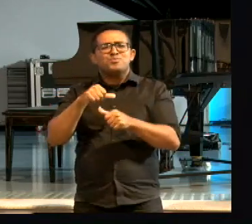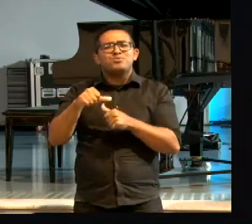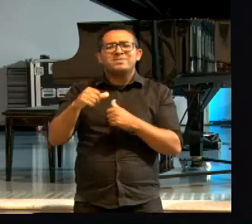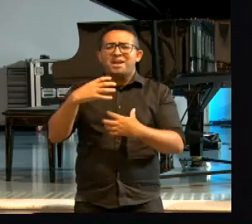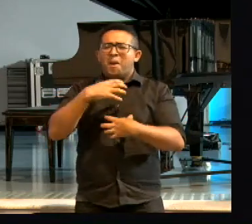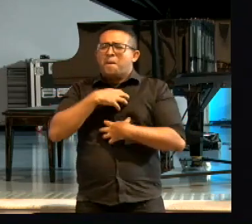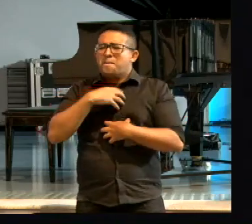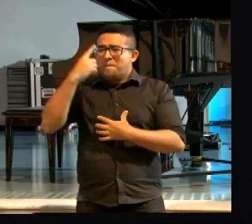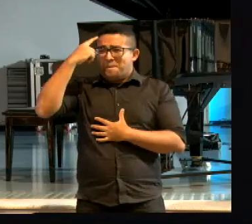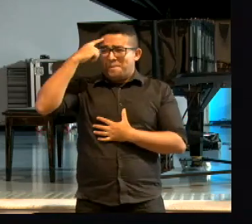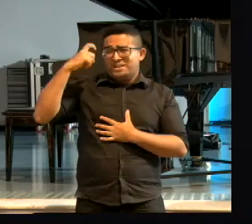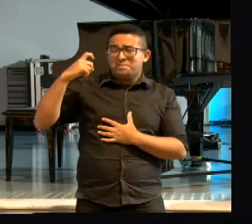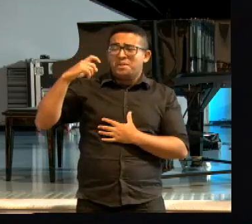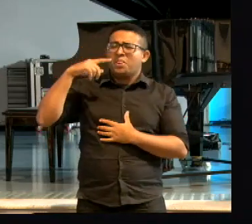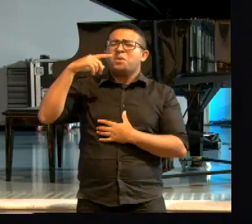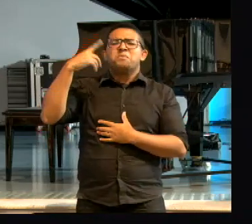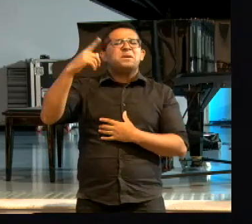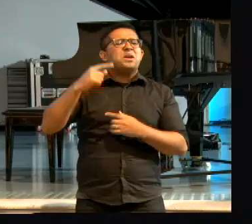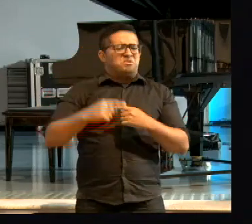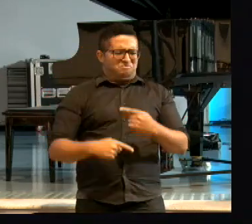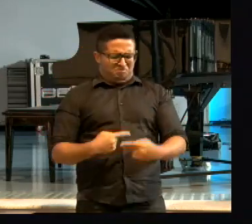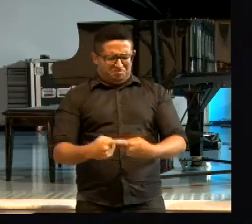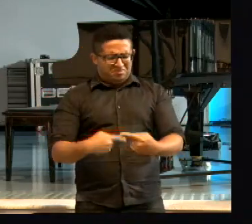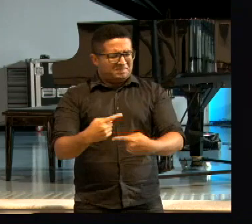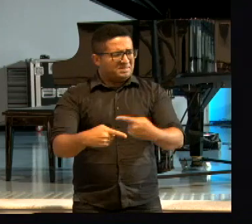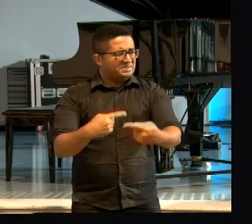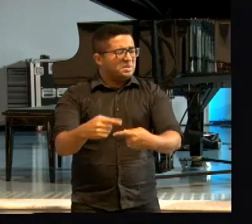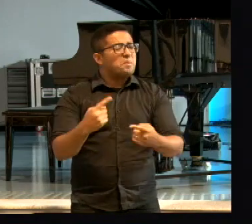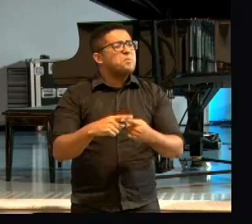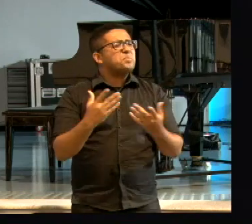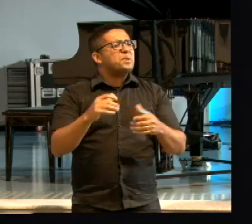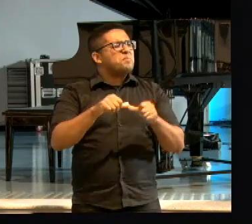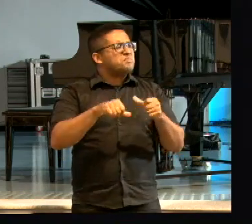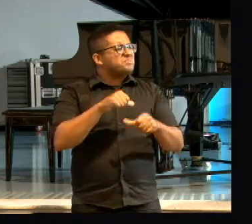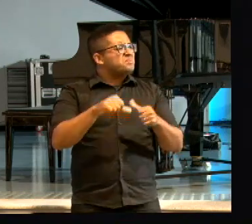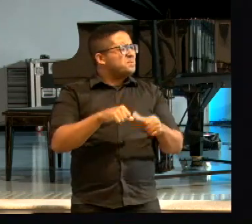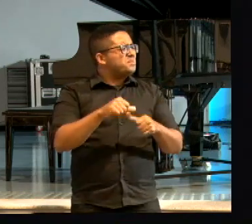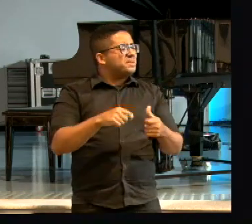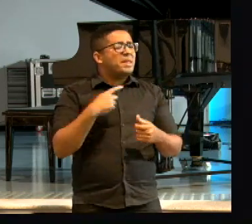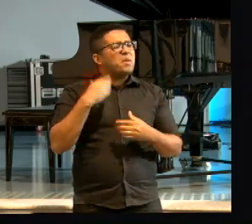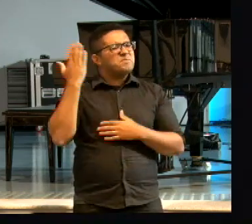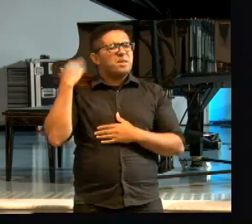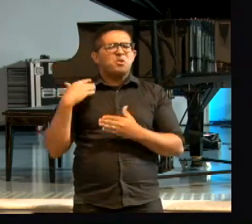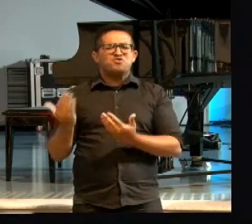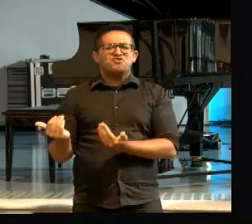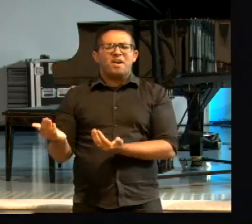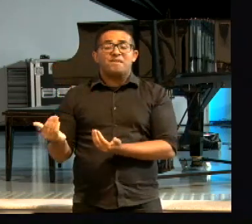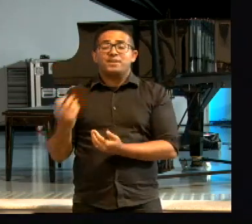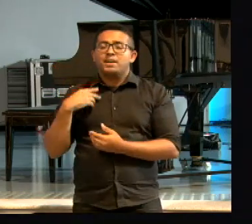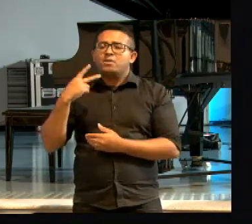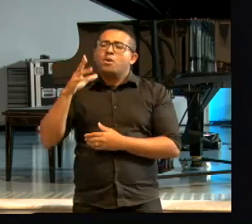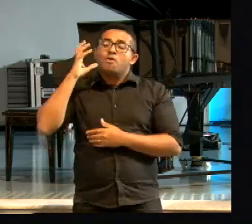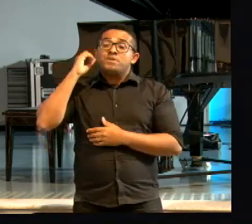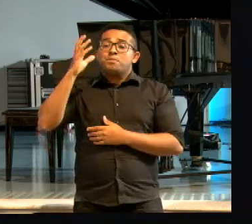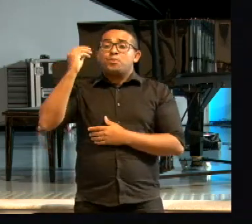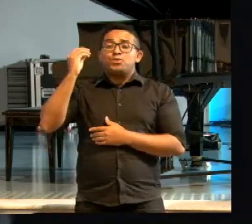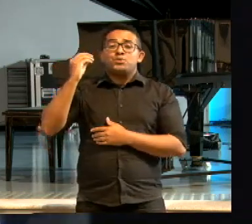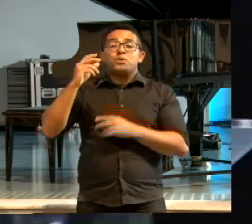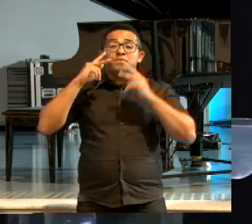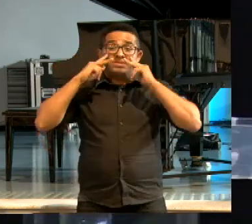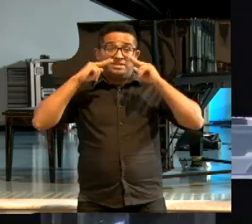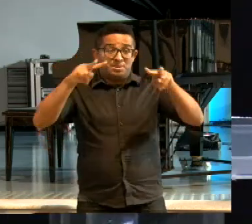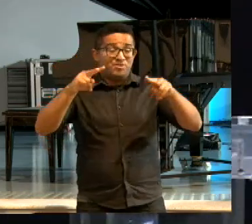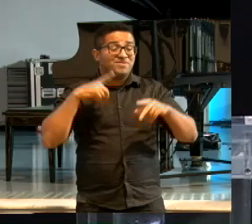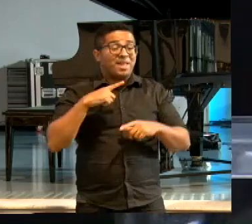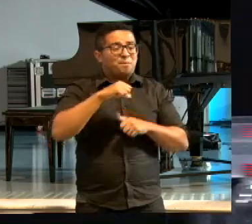comportamento, pensamento, de uma geração para outra. Quando era garoto, os testemunhos que nós mais ouvíamos dentro da igreja envolviam